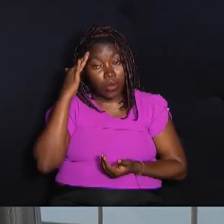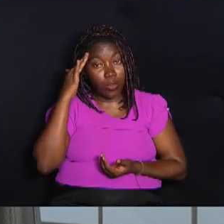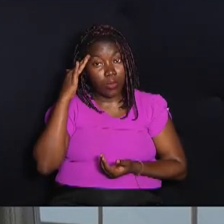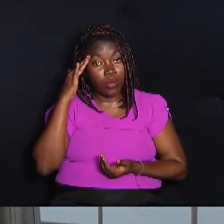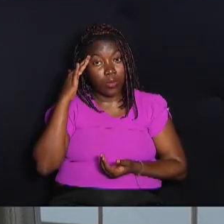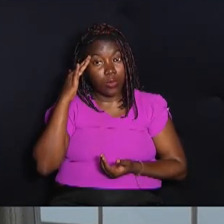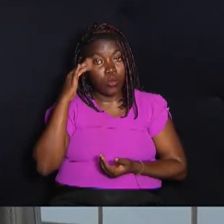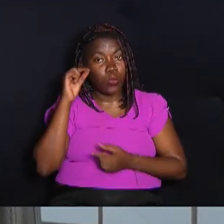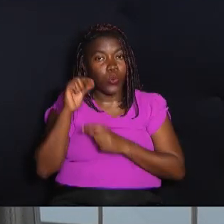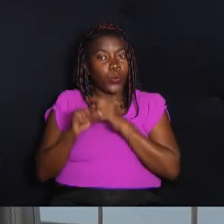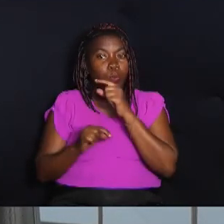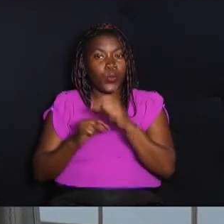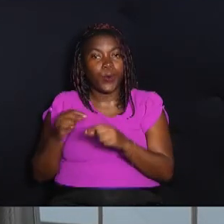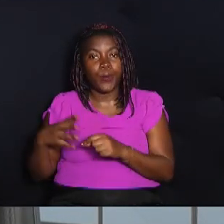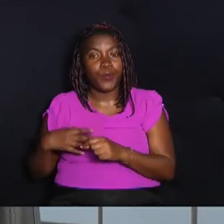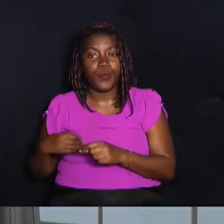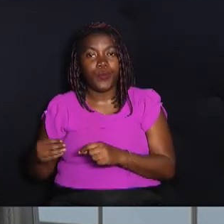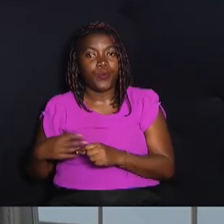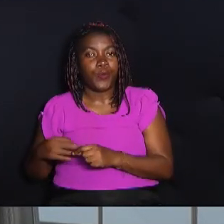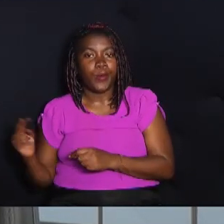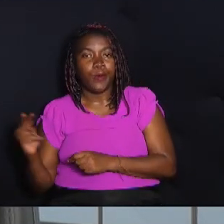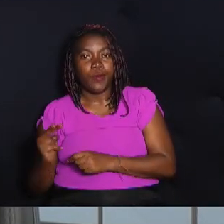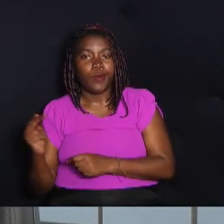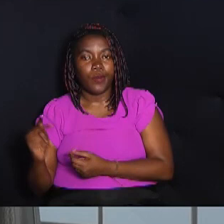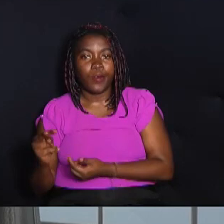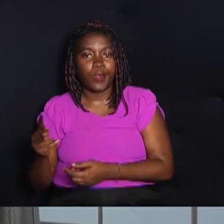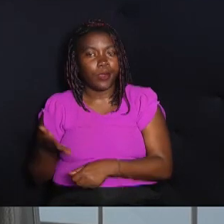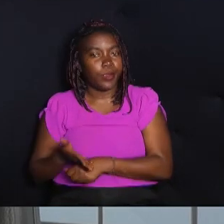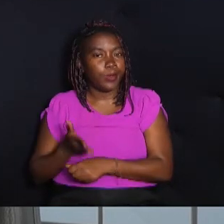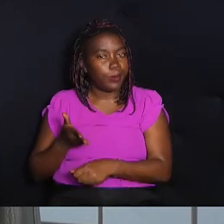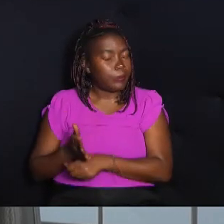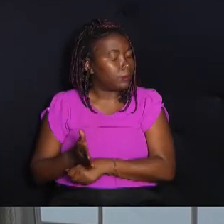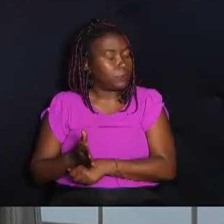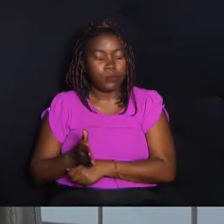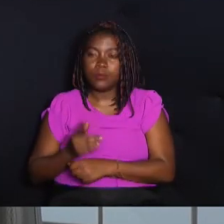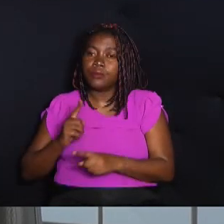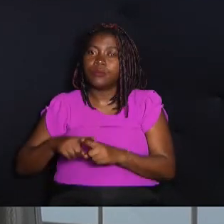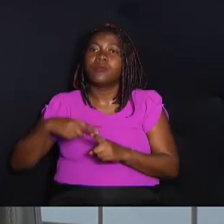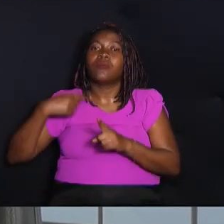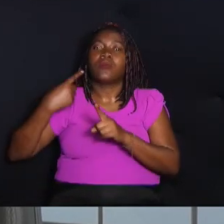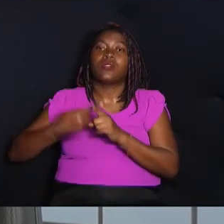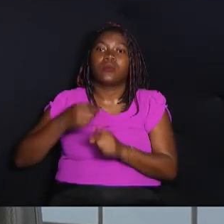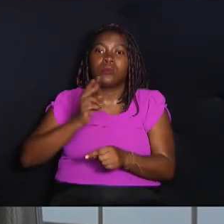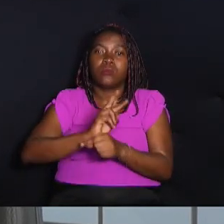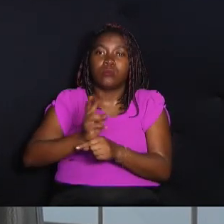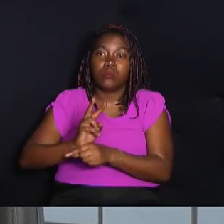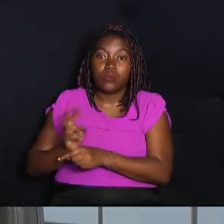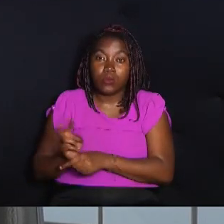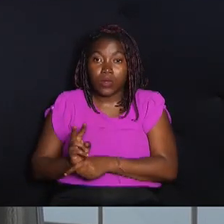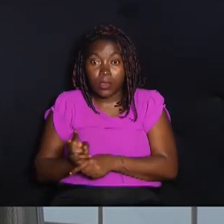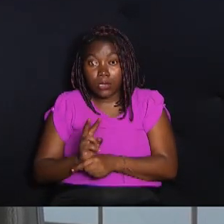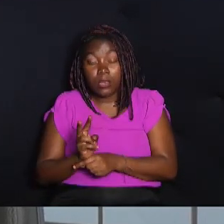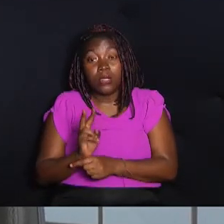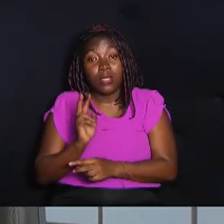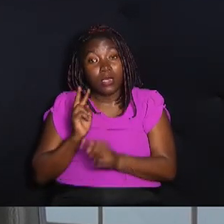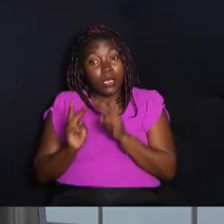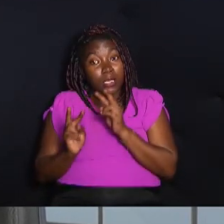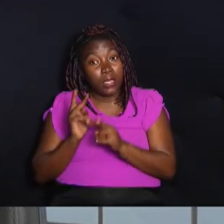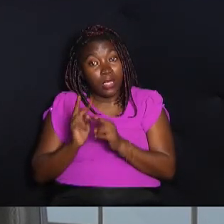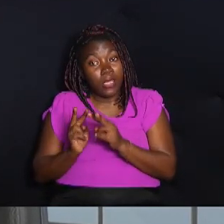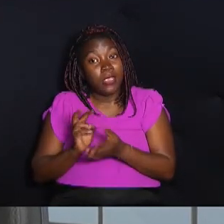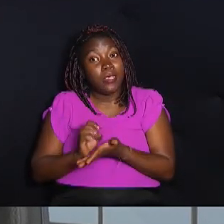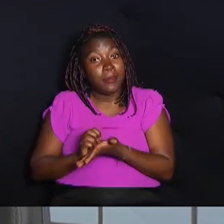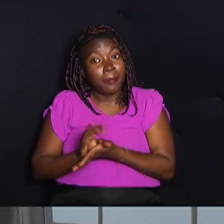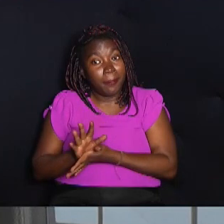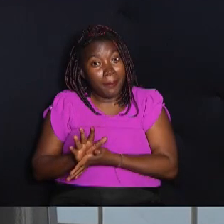os filhos estão vendo ou participando na internet, mas que seja supervisionado e olhado nas mensagens.